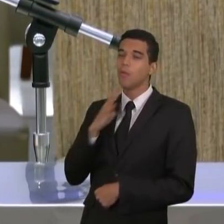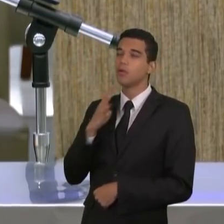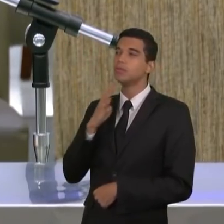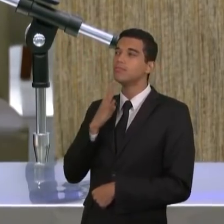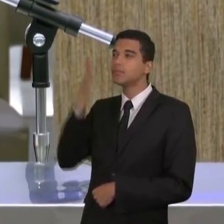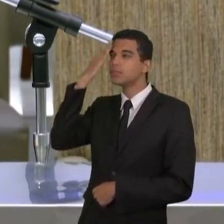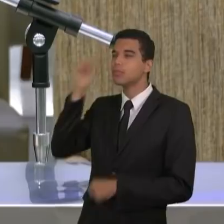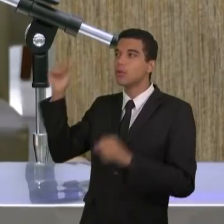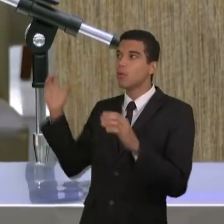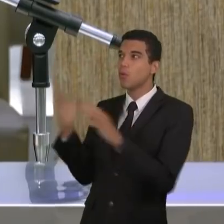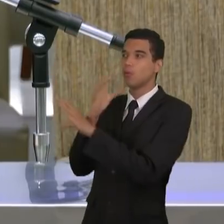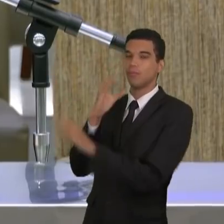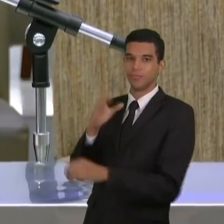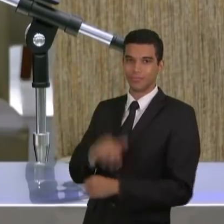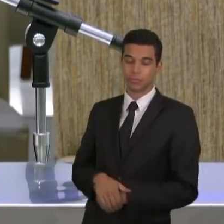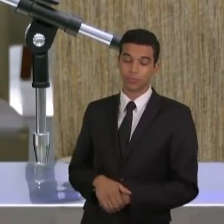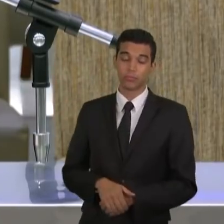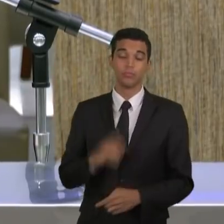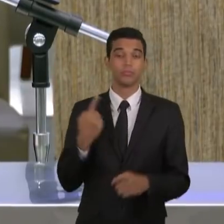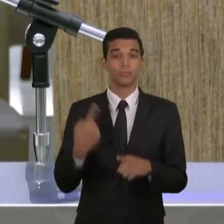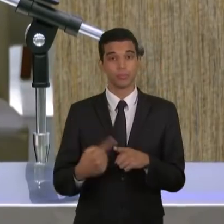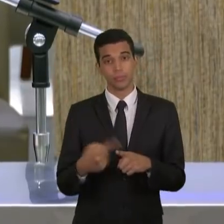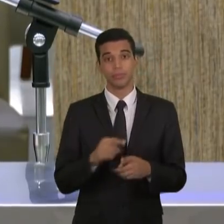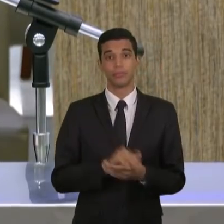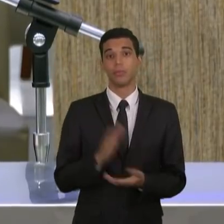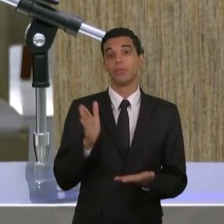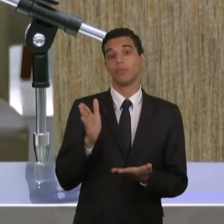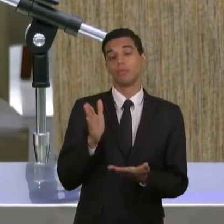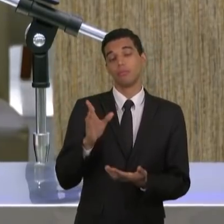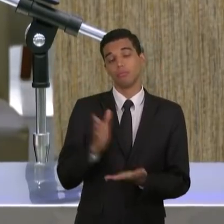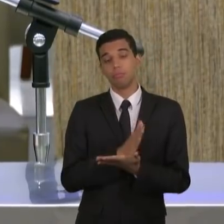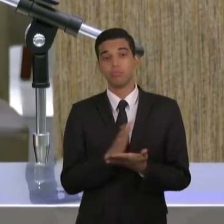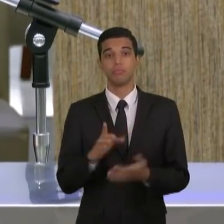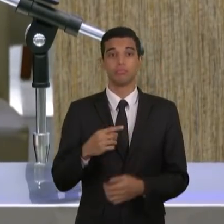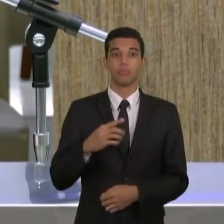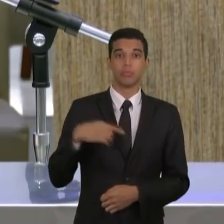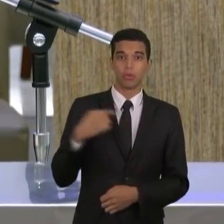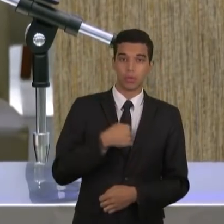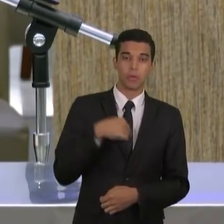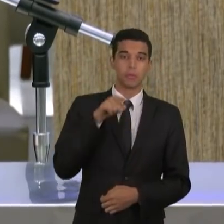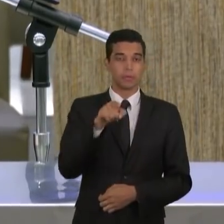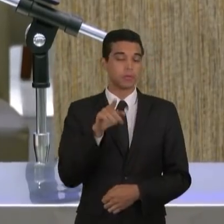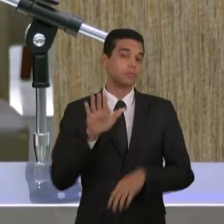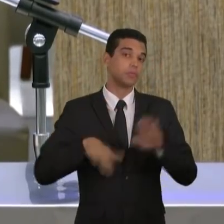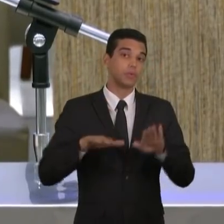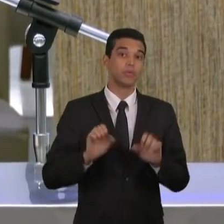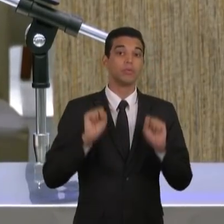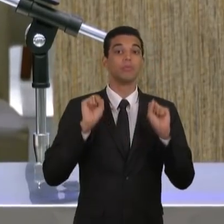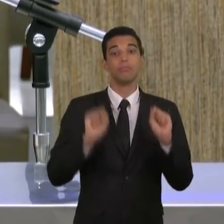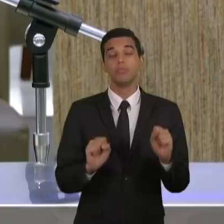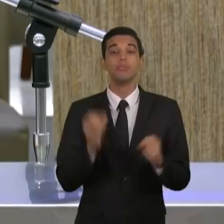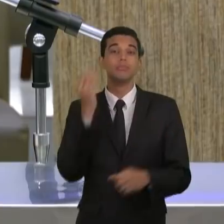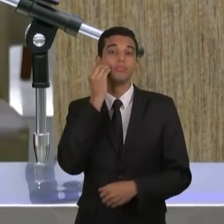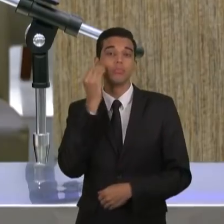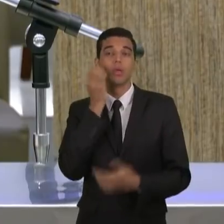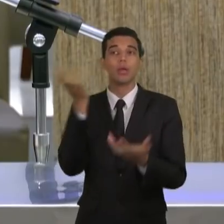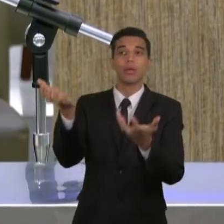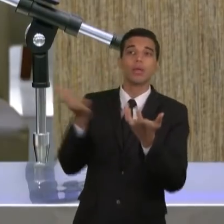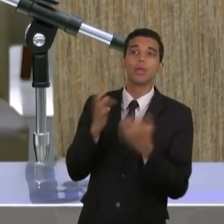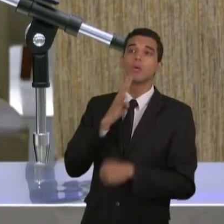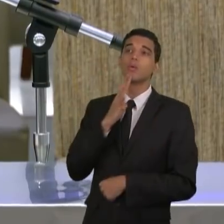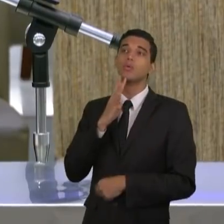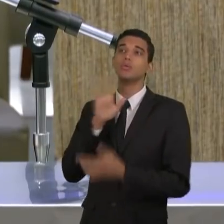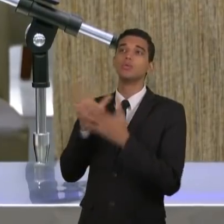buscamos conhecer a Deus buscamos conhecer a pessoa do nosso senhor Jesus Cristo através de diversas